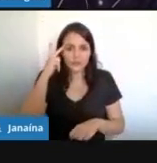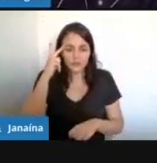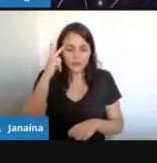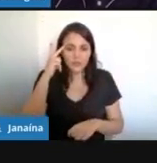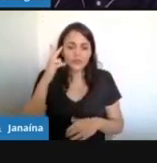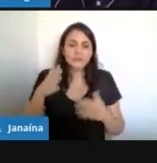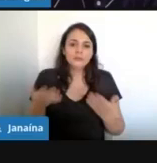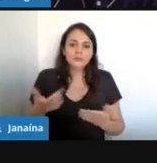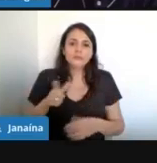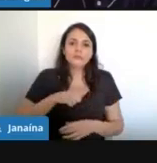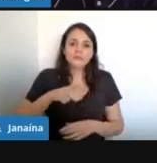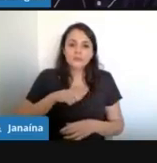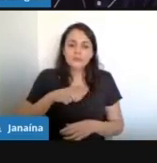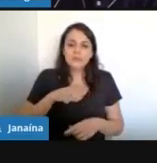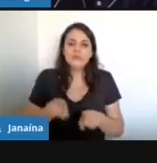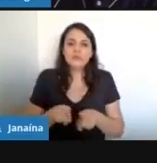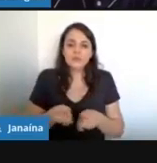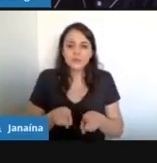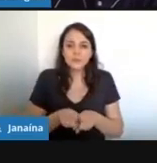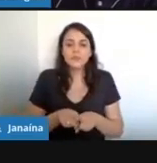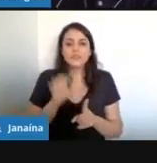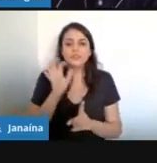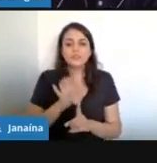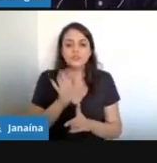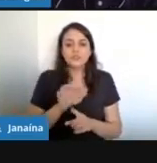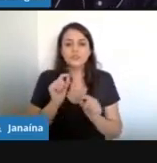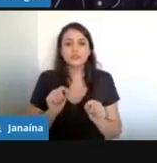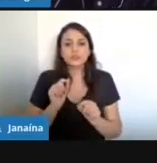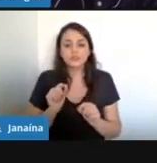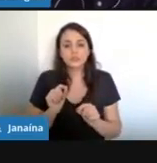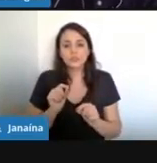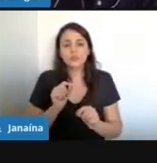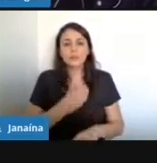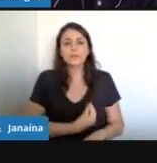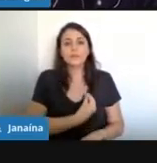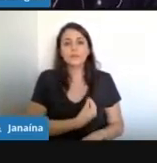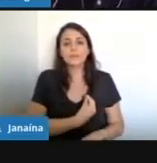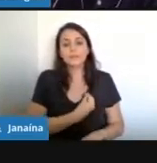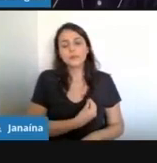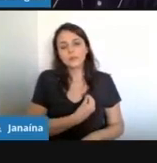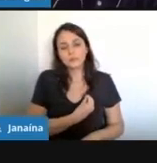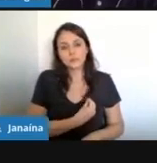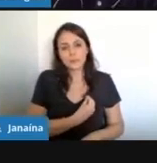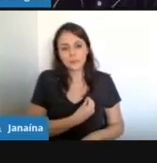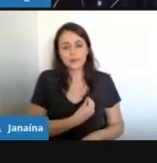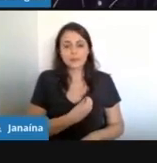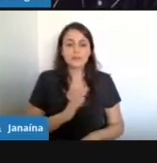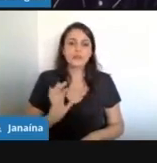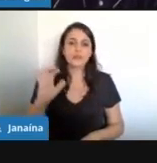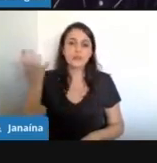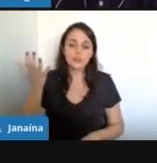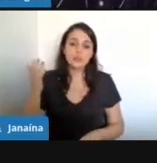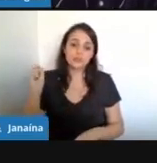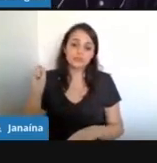nós temos ainda, contribuindo nesse cenário nacional, a presença, né, a ocorrência da